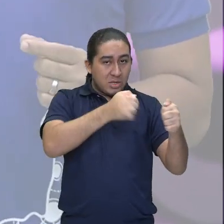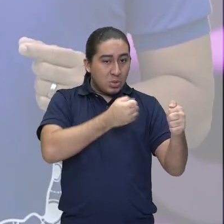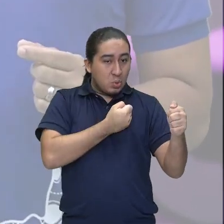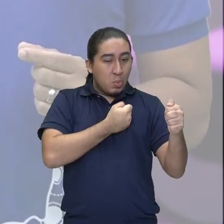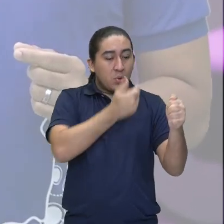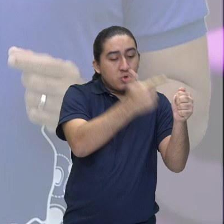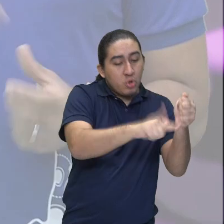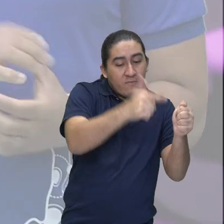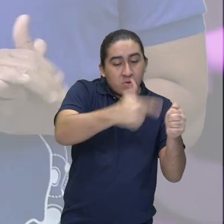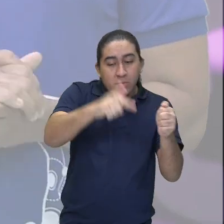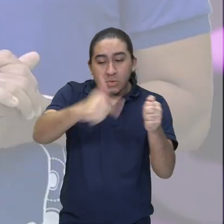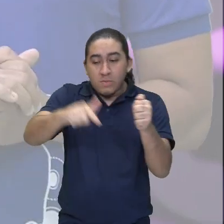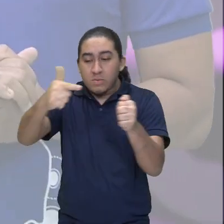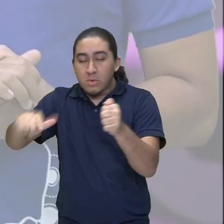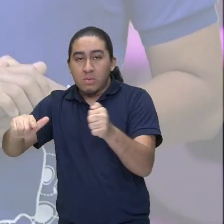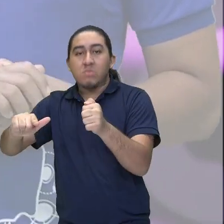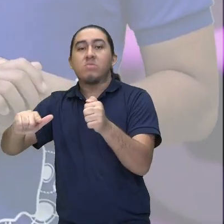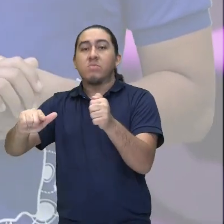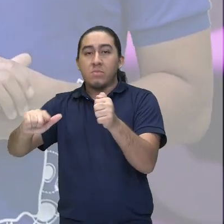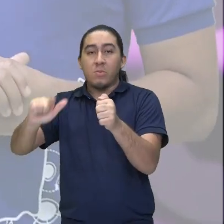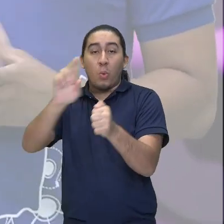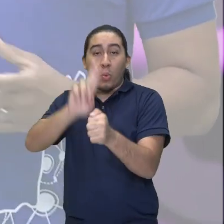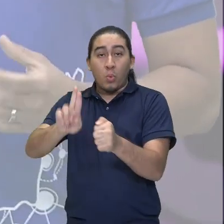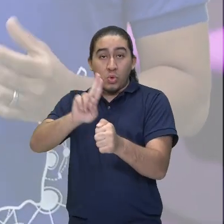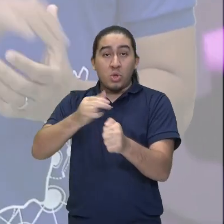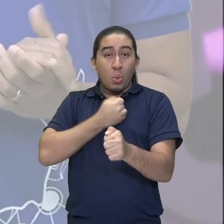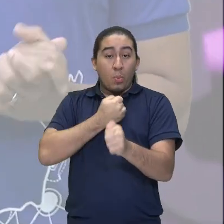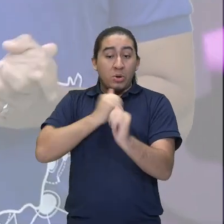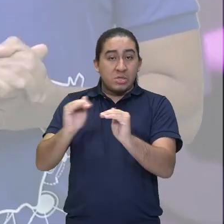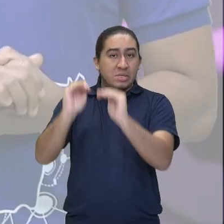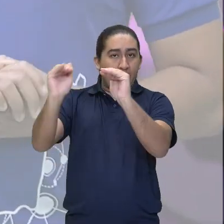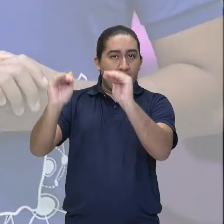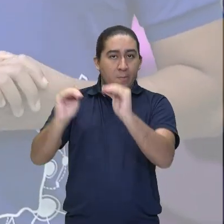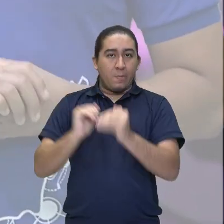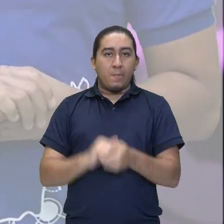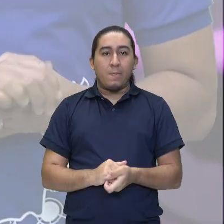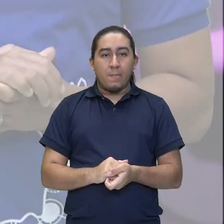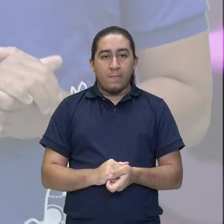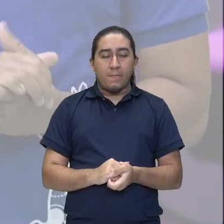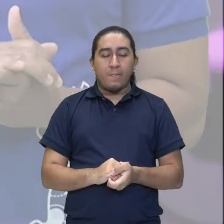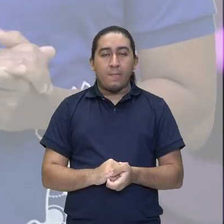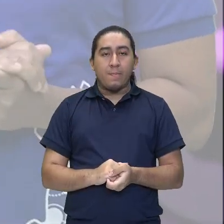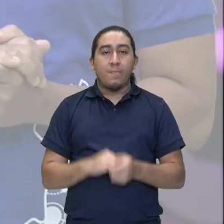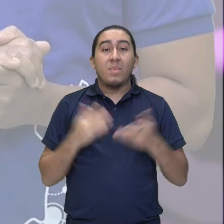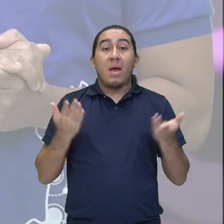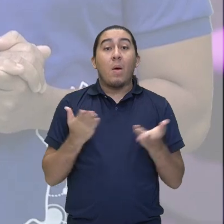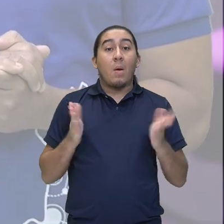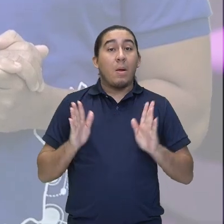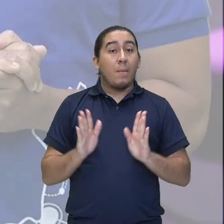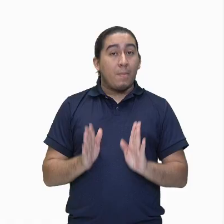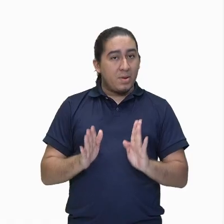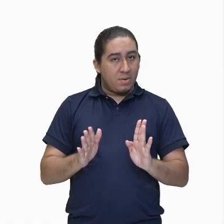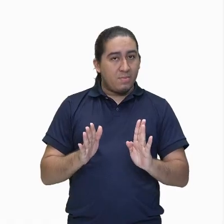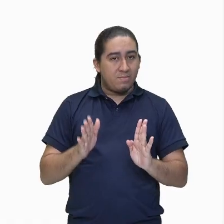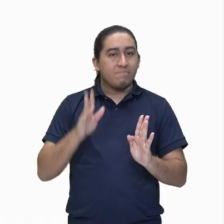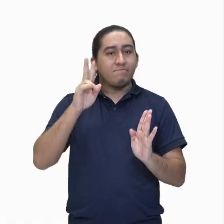a quantidade de vezes do expoente. Beleza? Então, agora vamos entender como se lê uma potência.